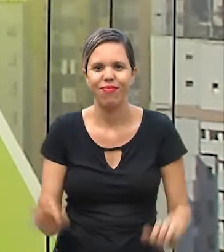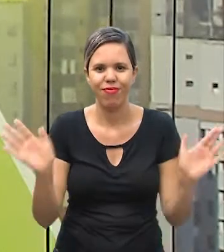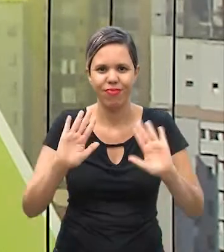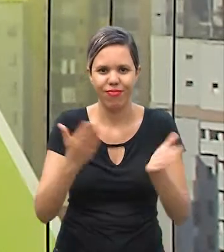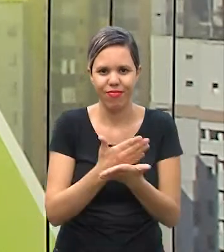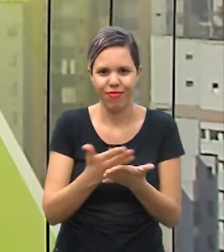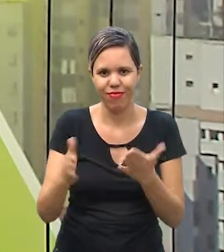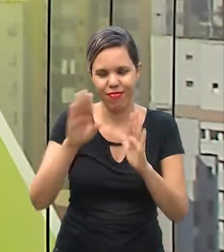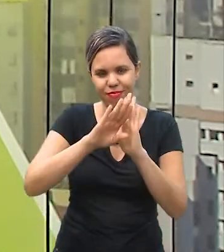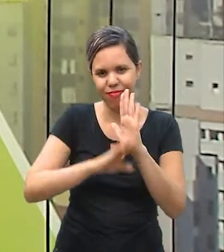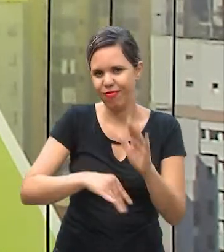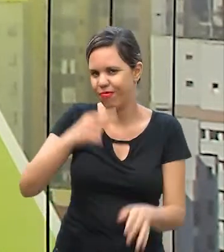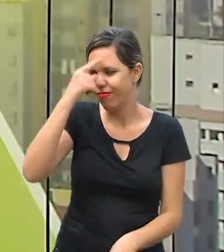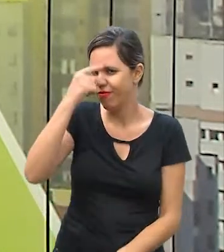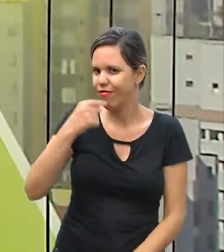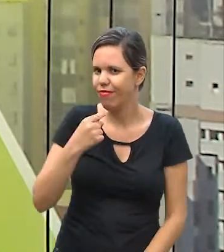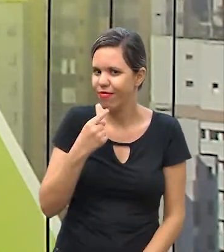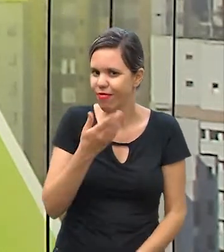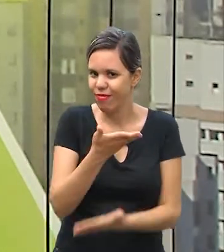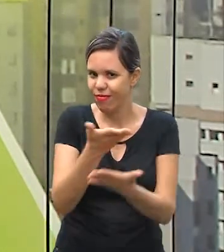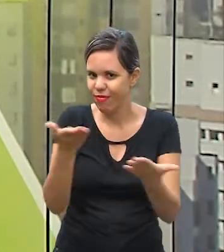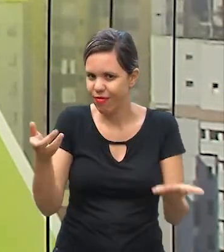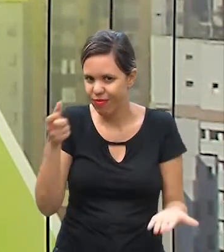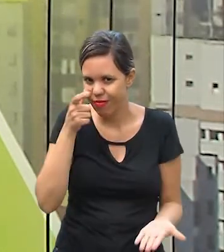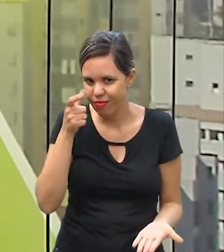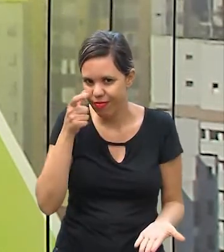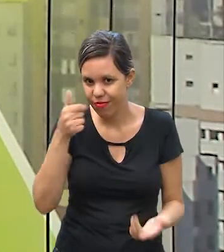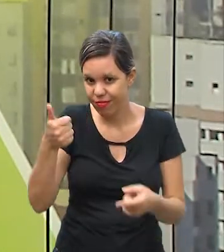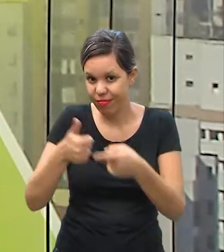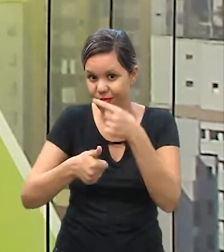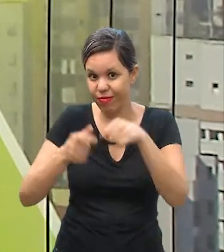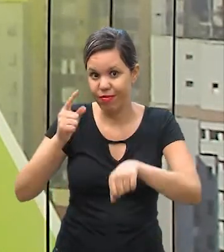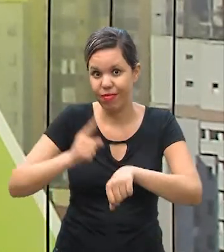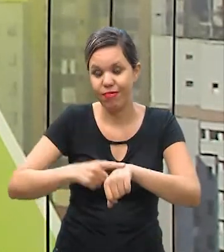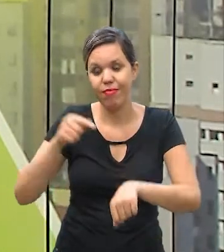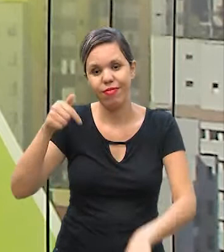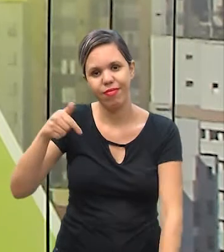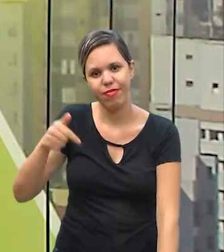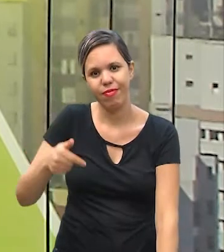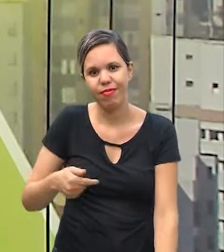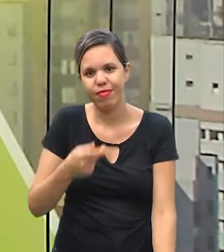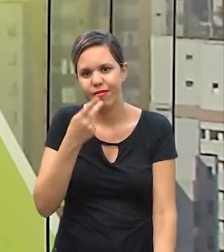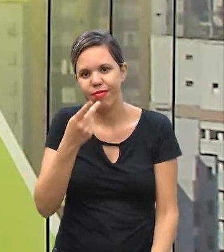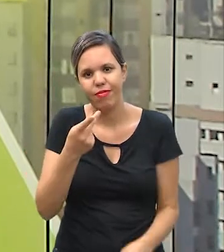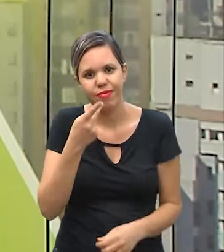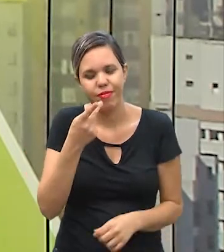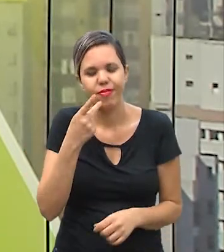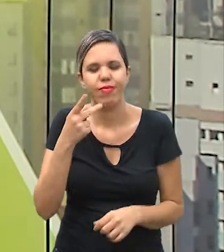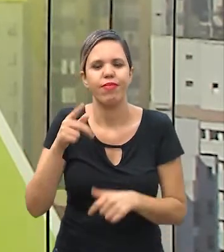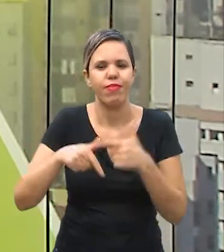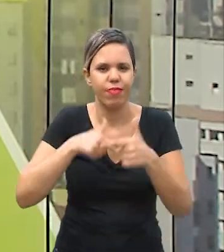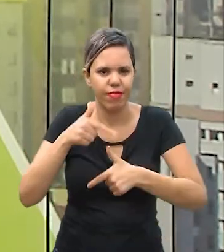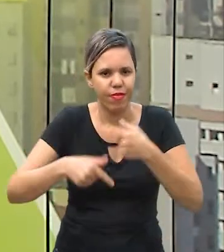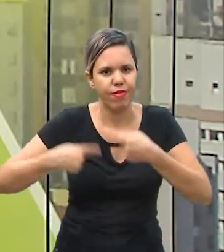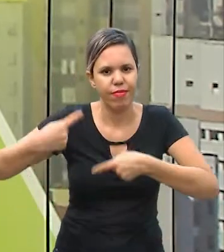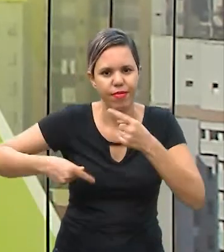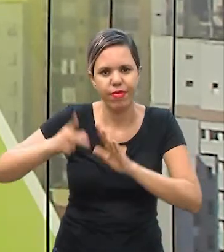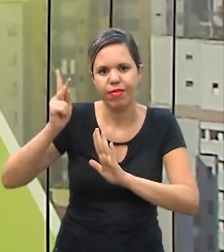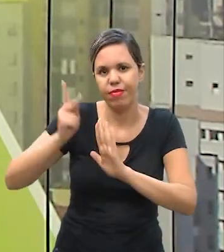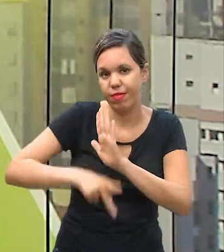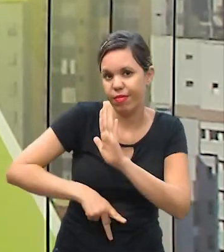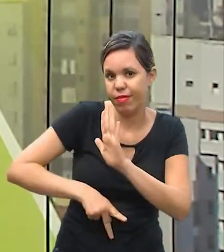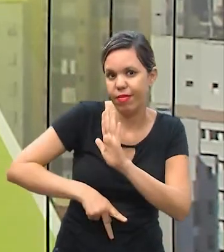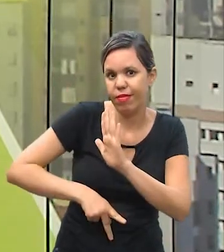Olá, começa agora o programa Perfil. Para você que está assistindo pela primeira vez, aqui nós vamos falar, além da política, dos